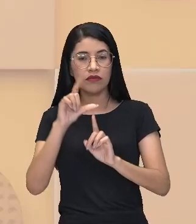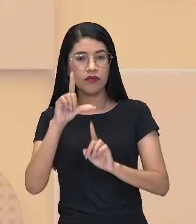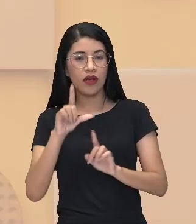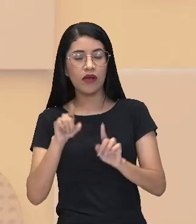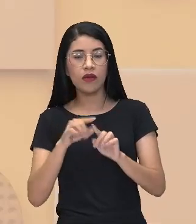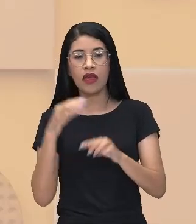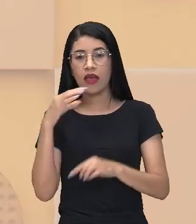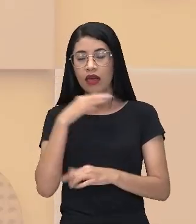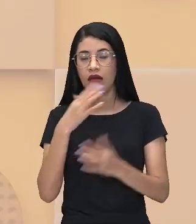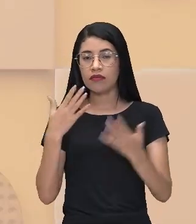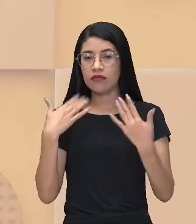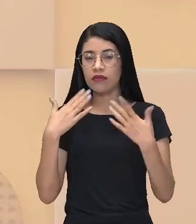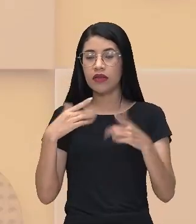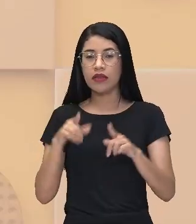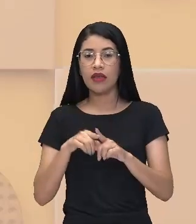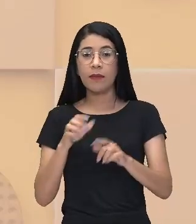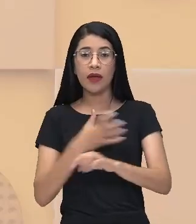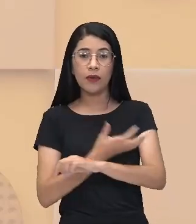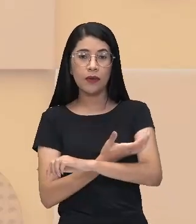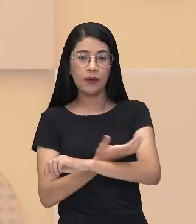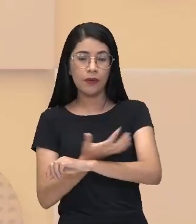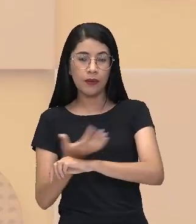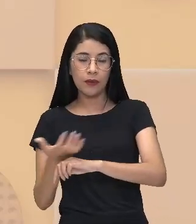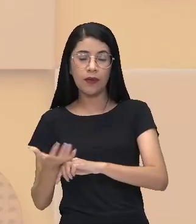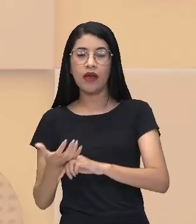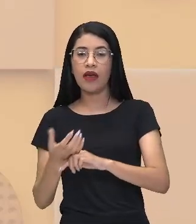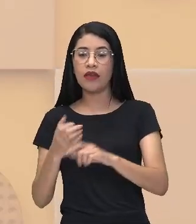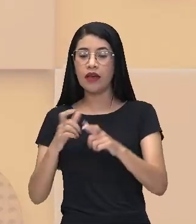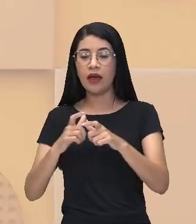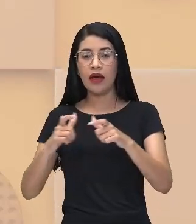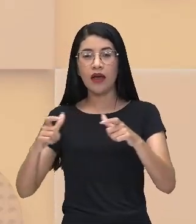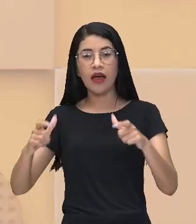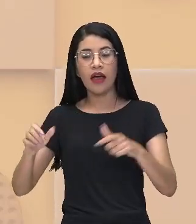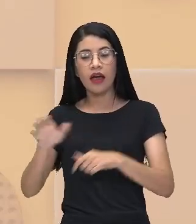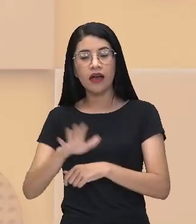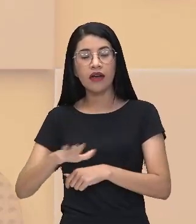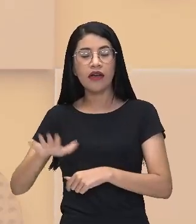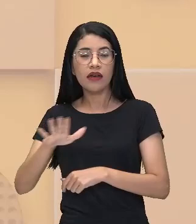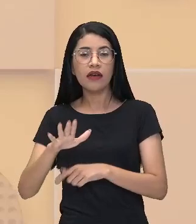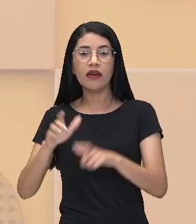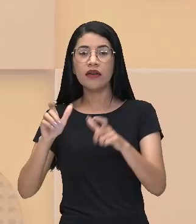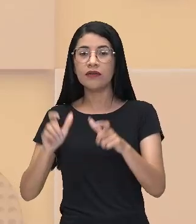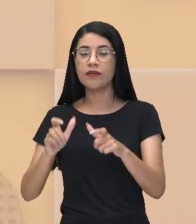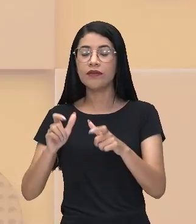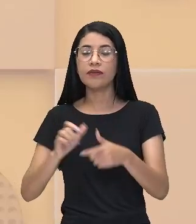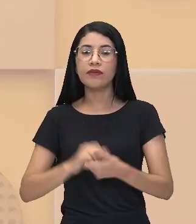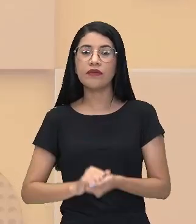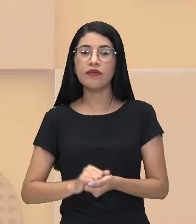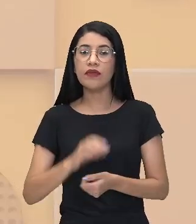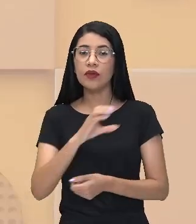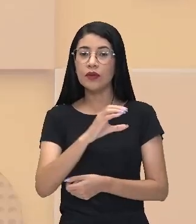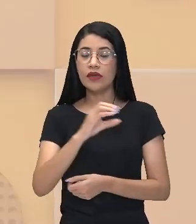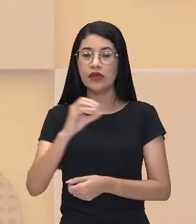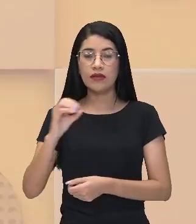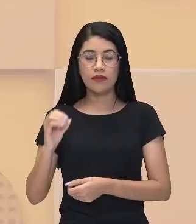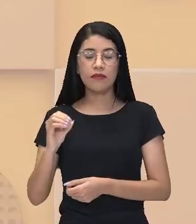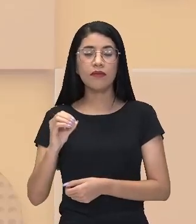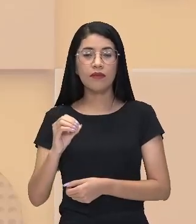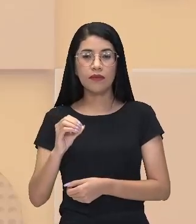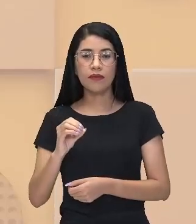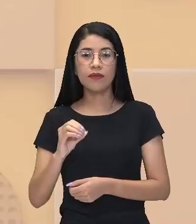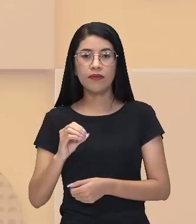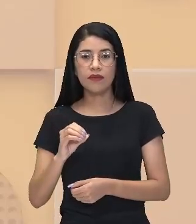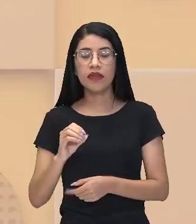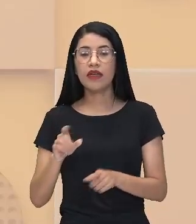temos o Cerrado brasileiro, que está aí na maior parte, na sua maior extensão no centro-oeste do Brasil, que